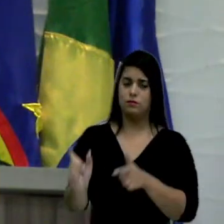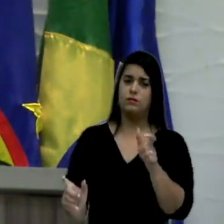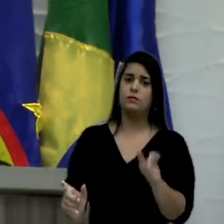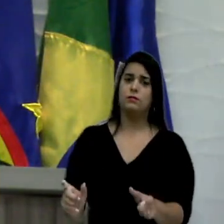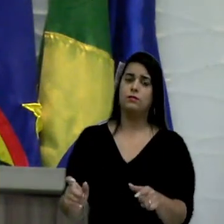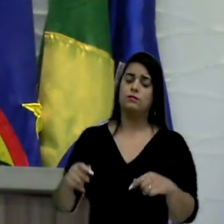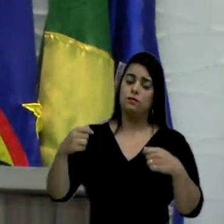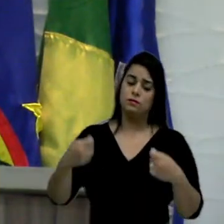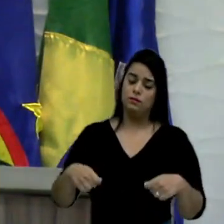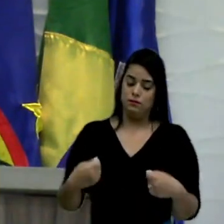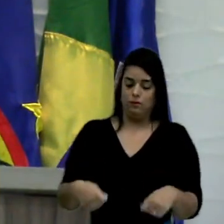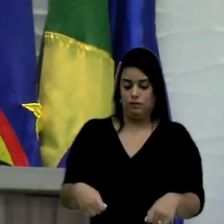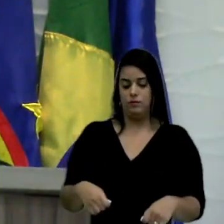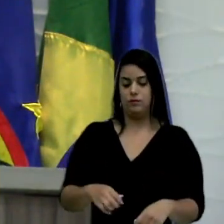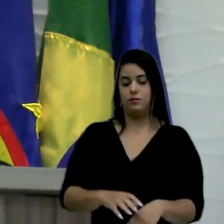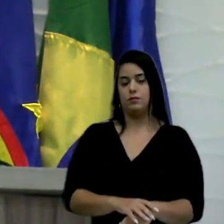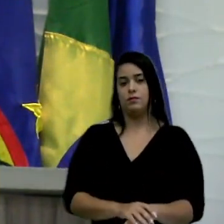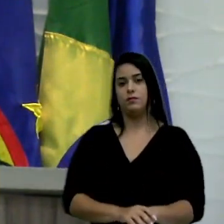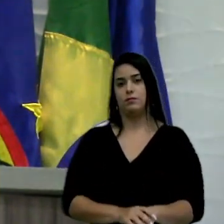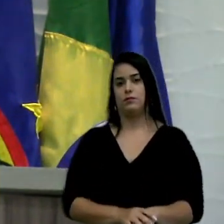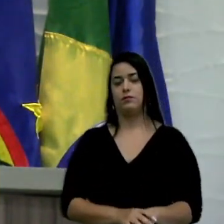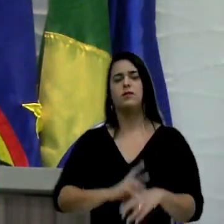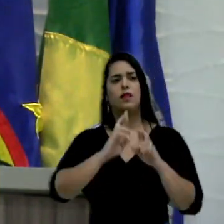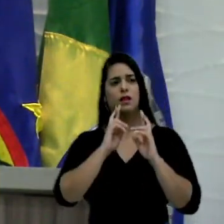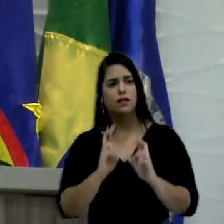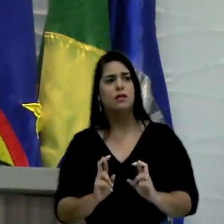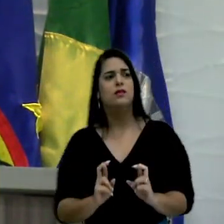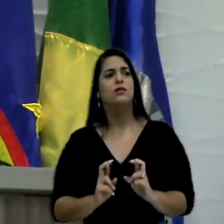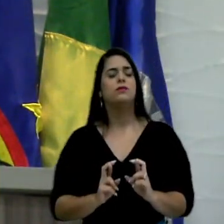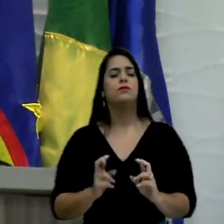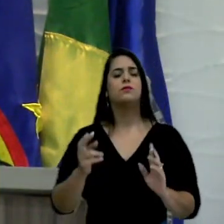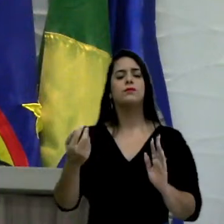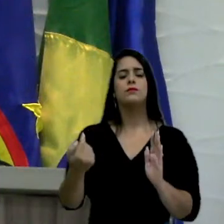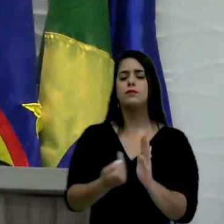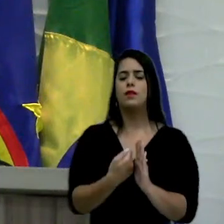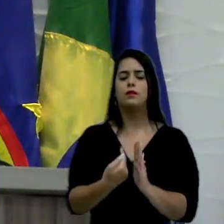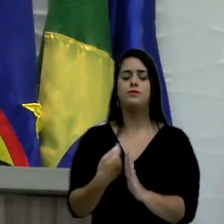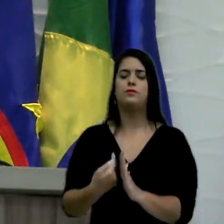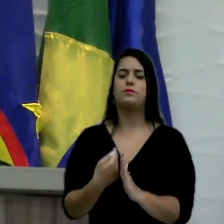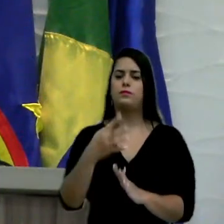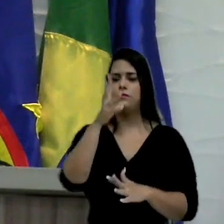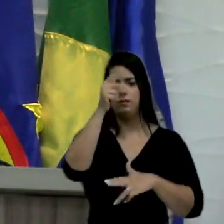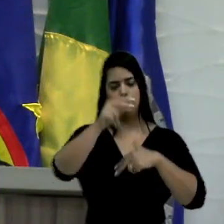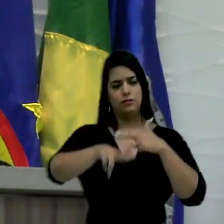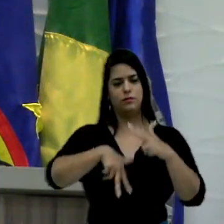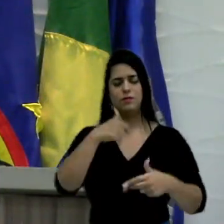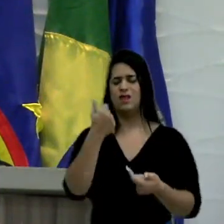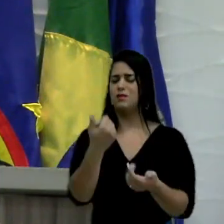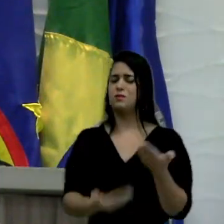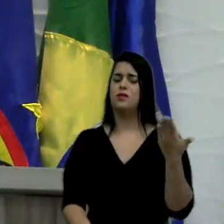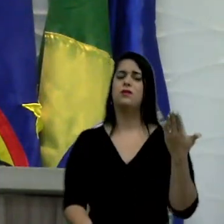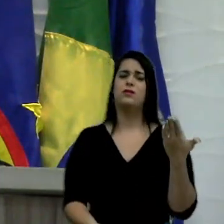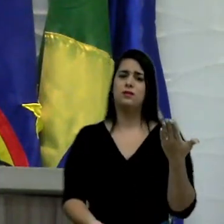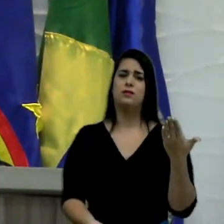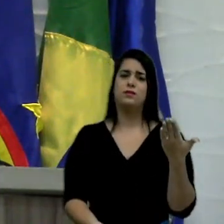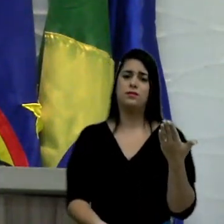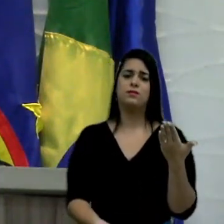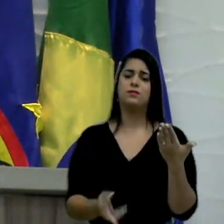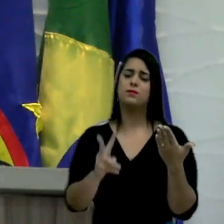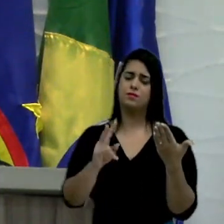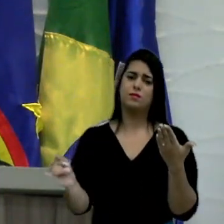se identificar, deveriam responder os questionários, para que São Bentuna não viesse a perder, como vai perder